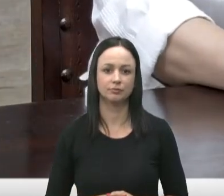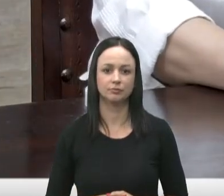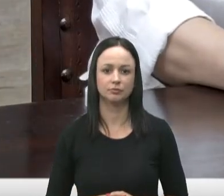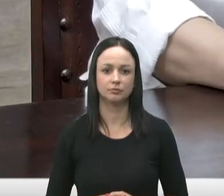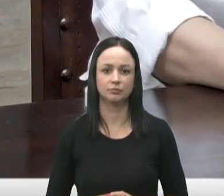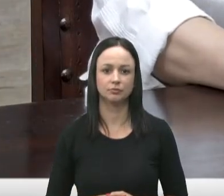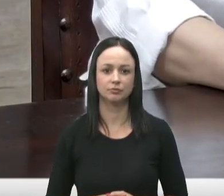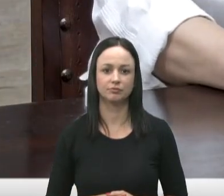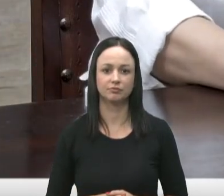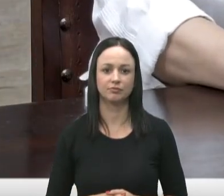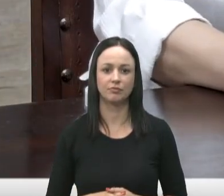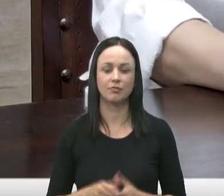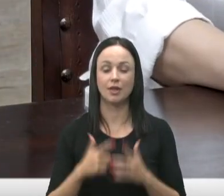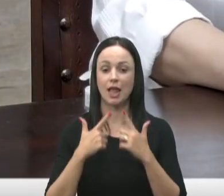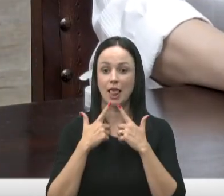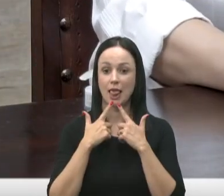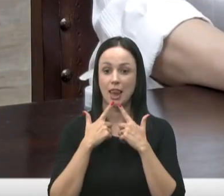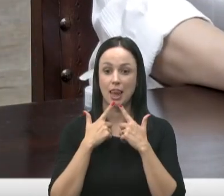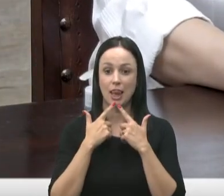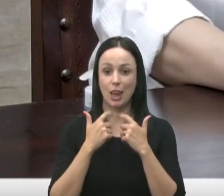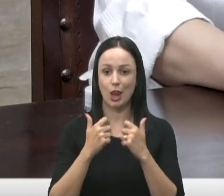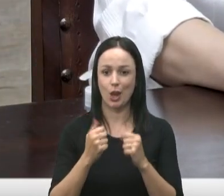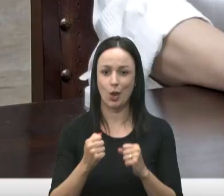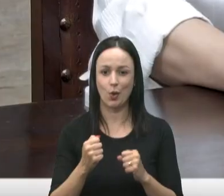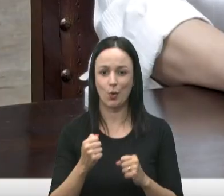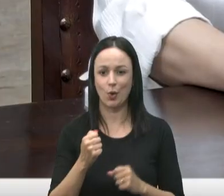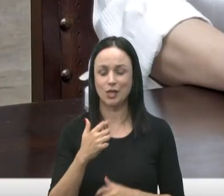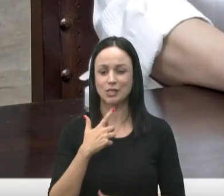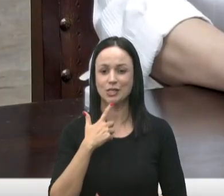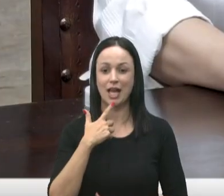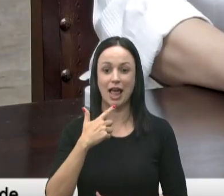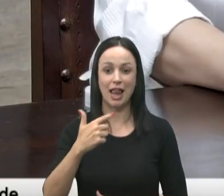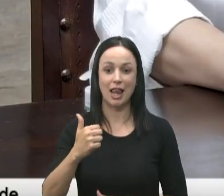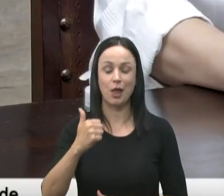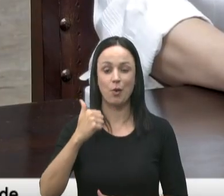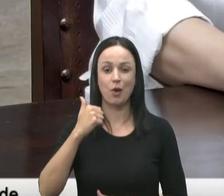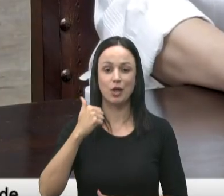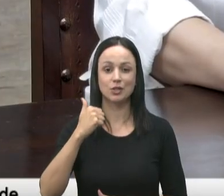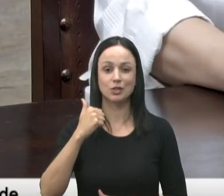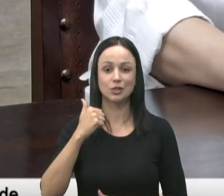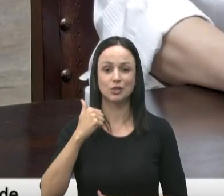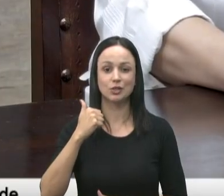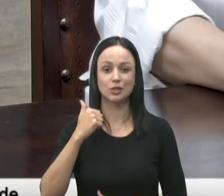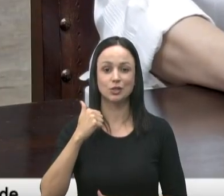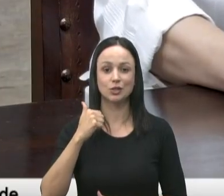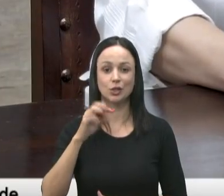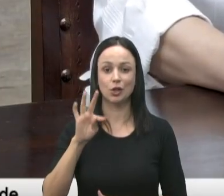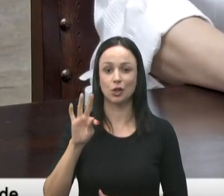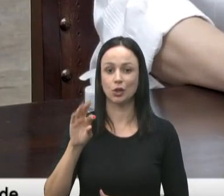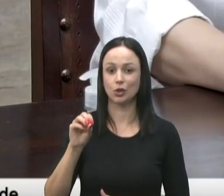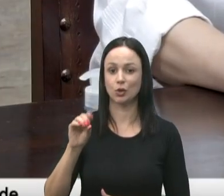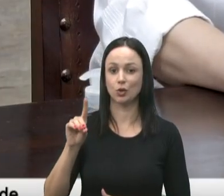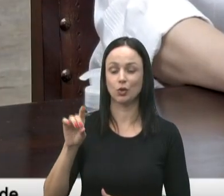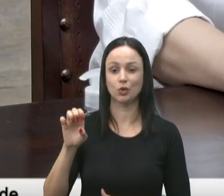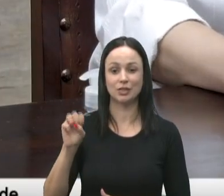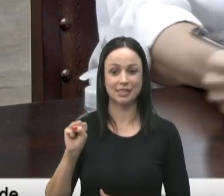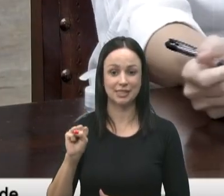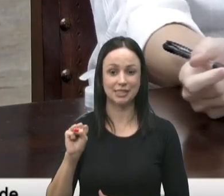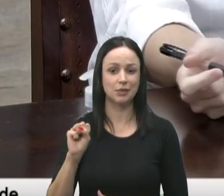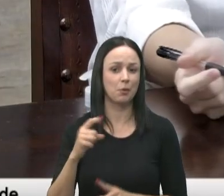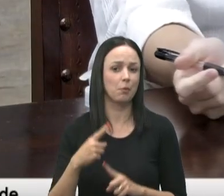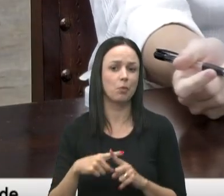A linguagem, eu gosto muito dessa questão, né? O todes. Por que não